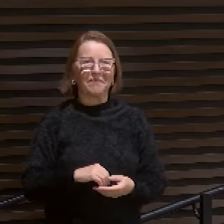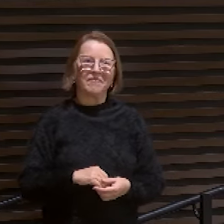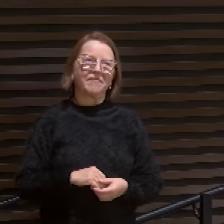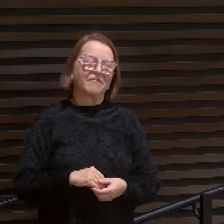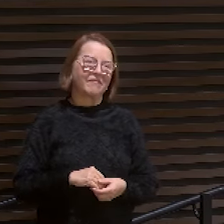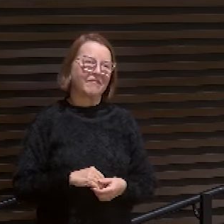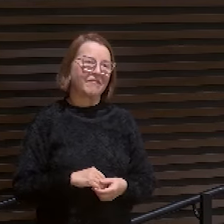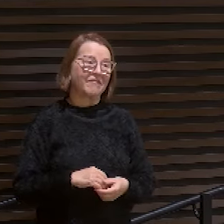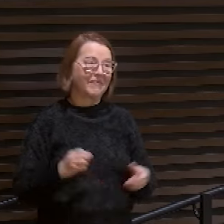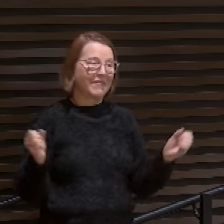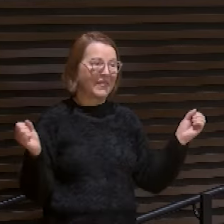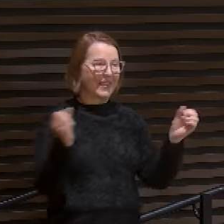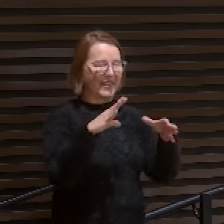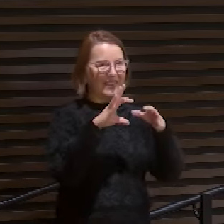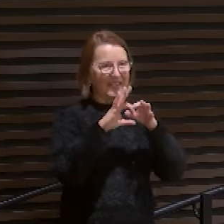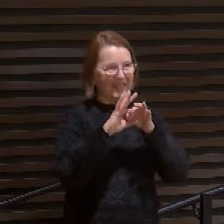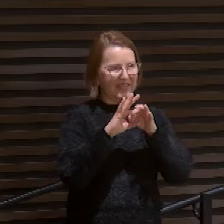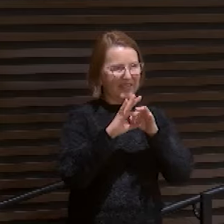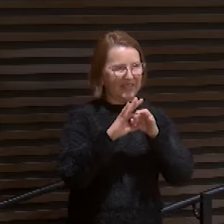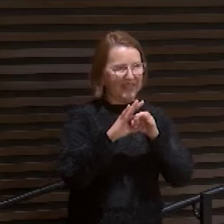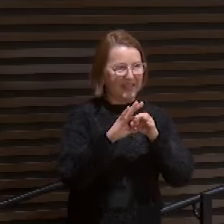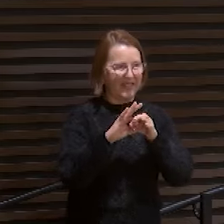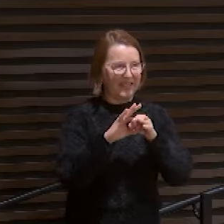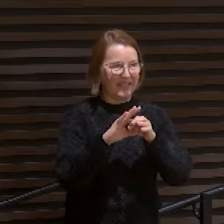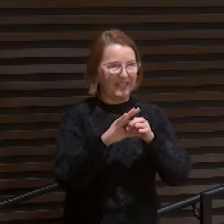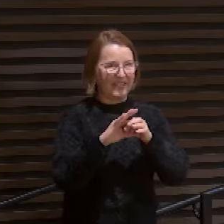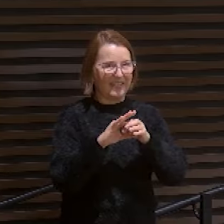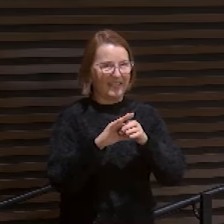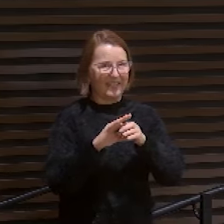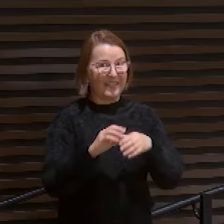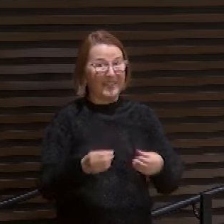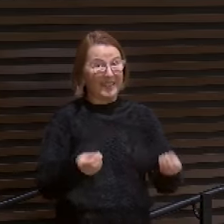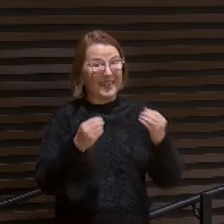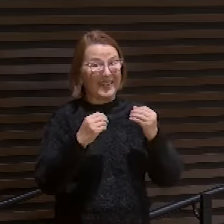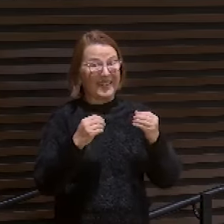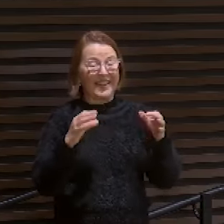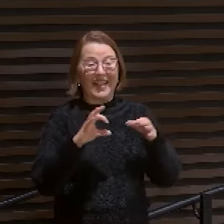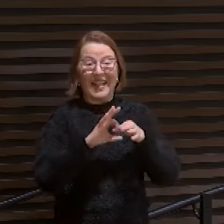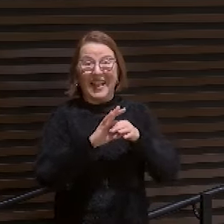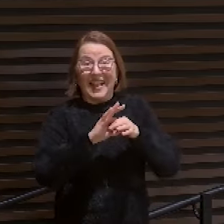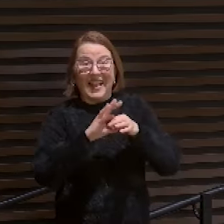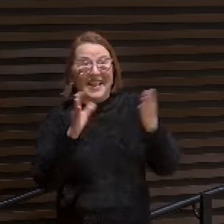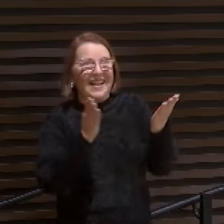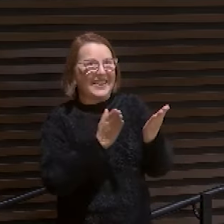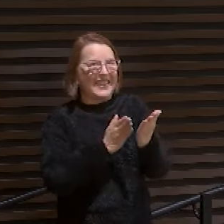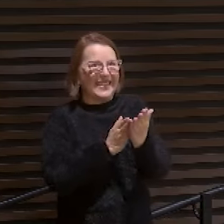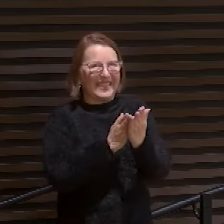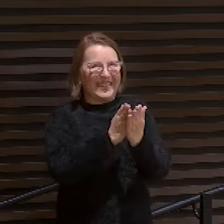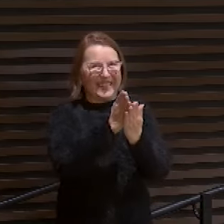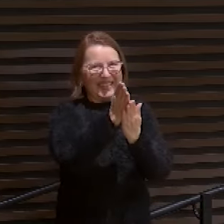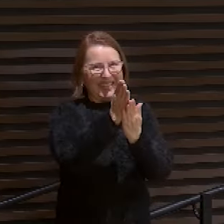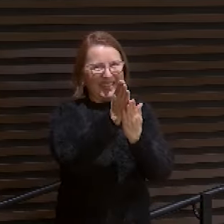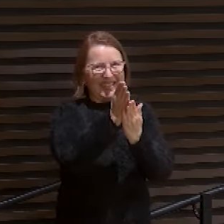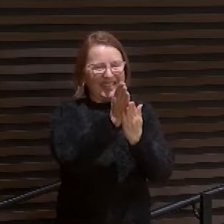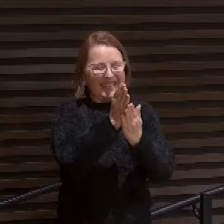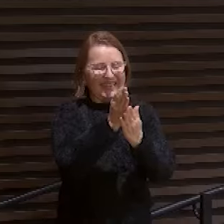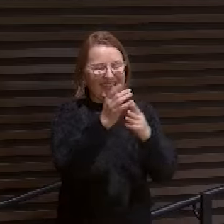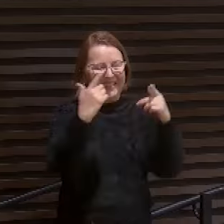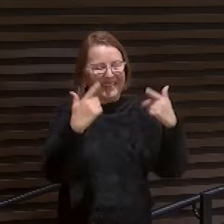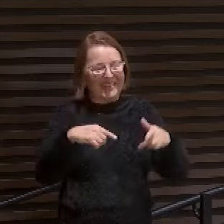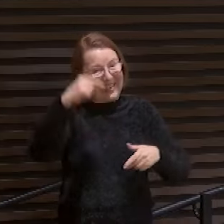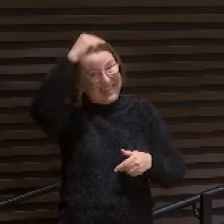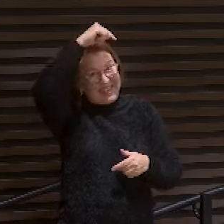A nova aliança nos dá um livre acesso, uma livre entrada no Santo dos